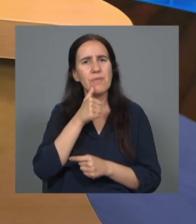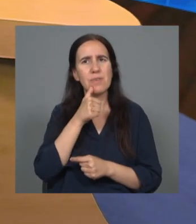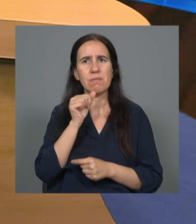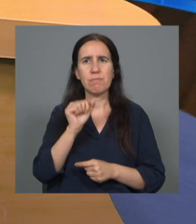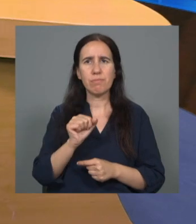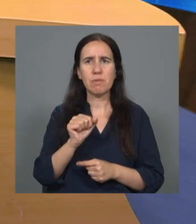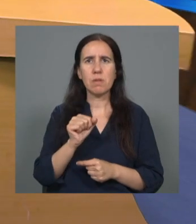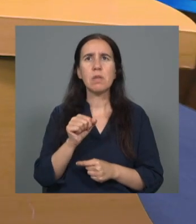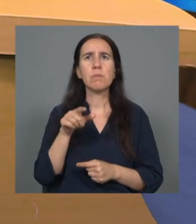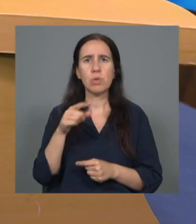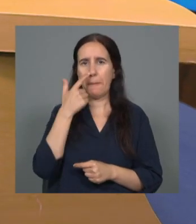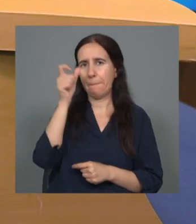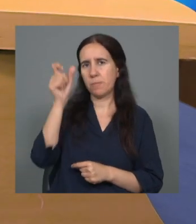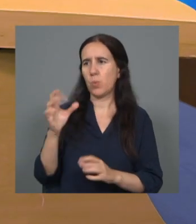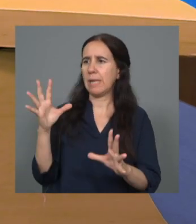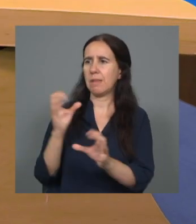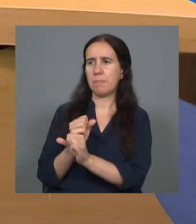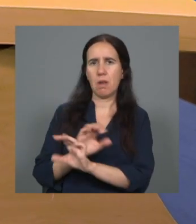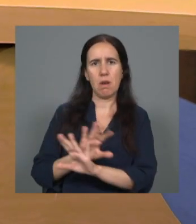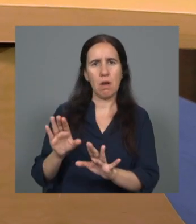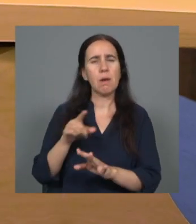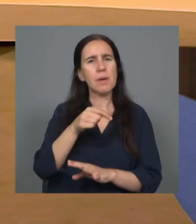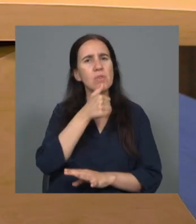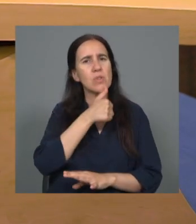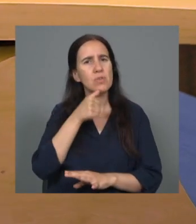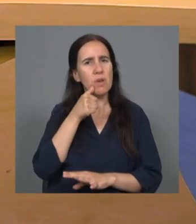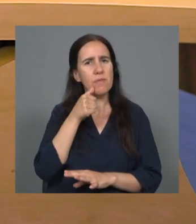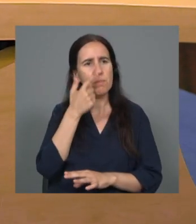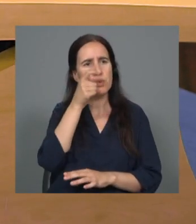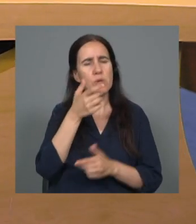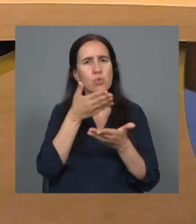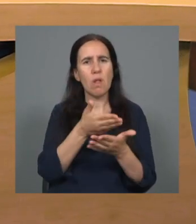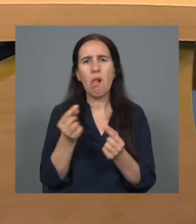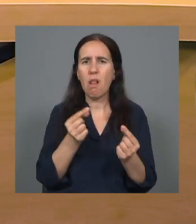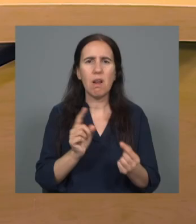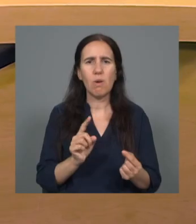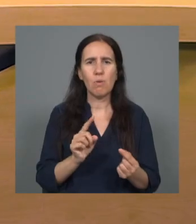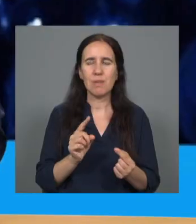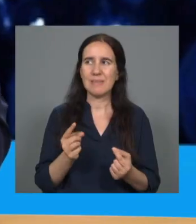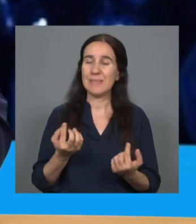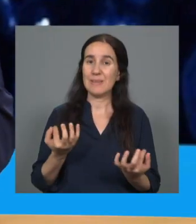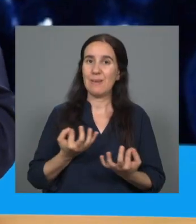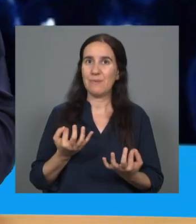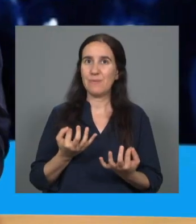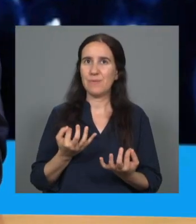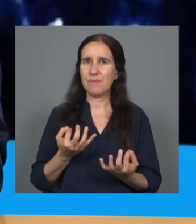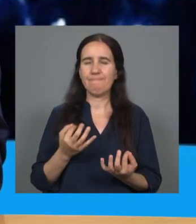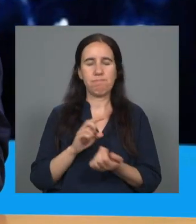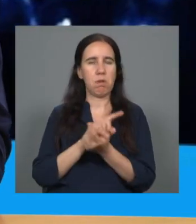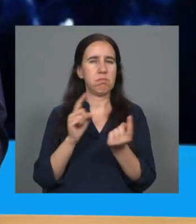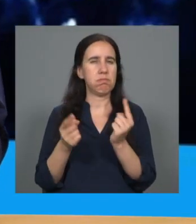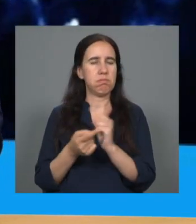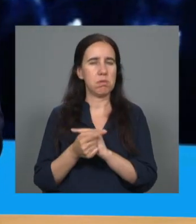para eliminar a pessoa, mas não discute o sofrimento para ajudar a pessoa. De facto, estamos aqui numa